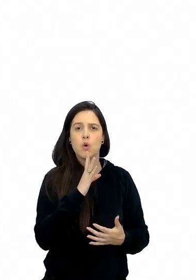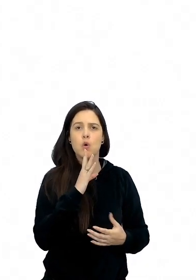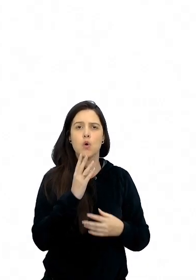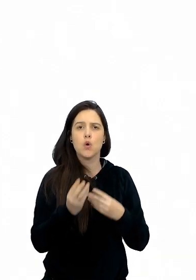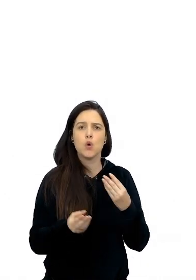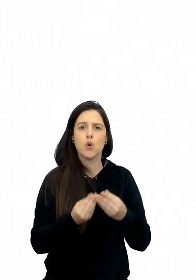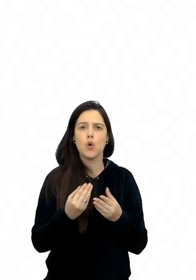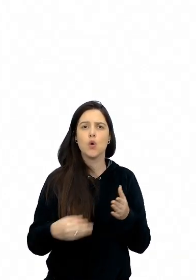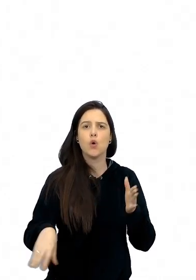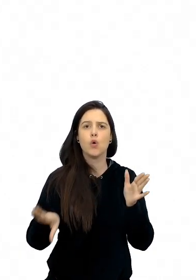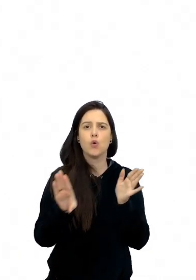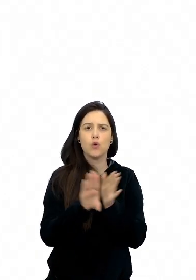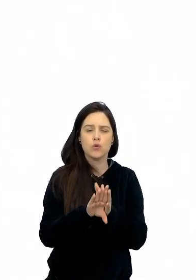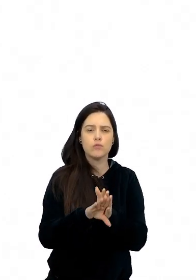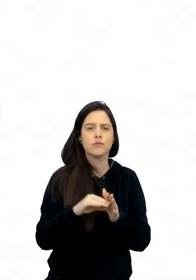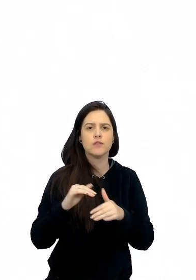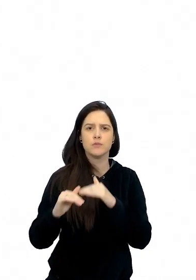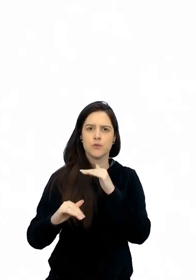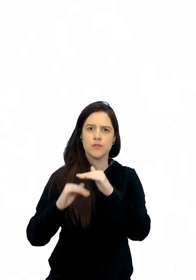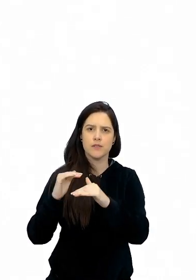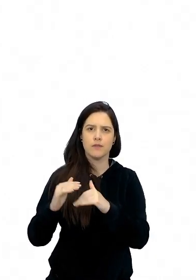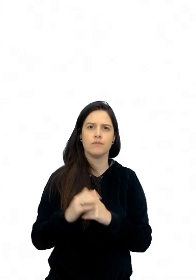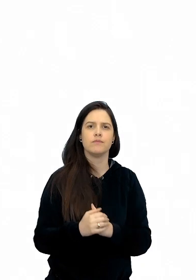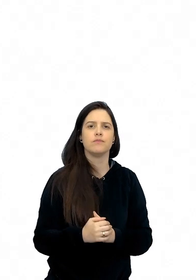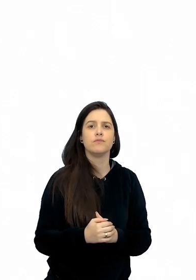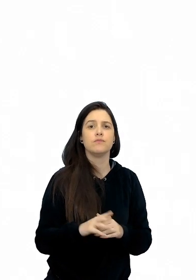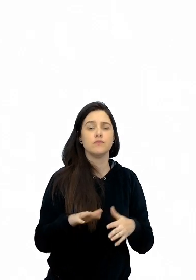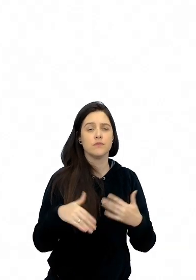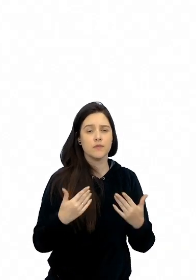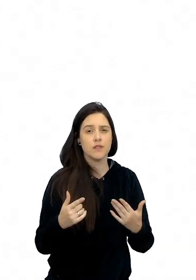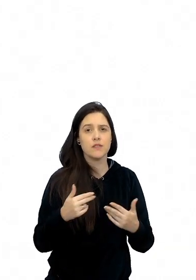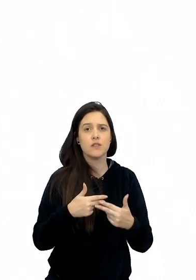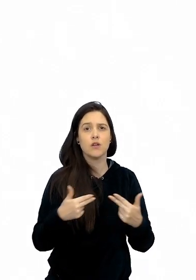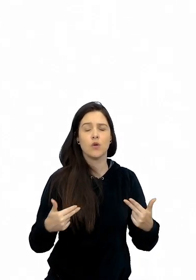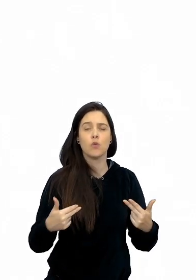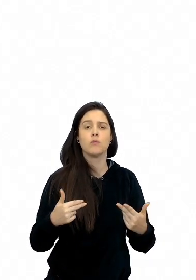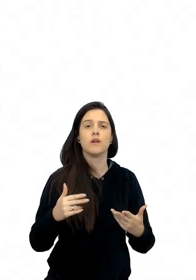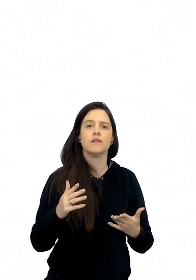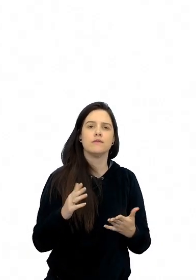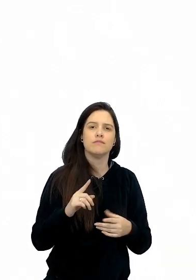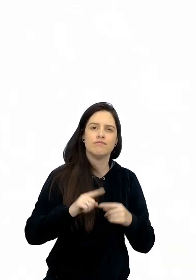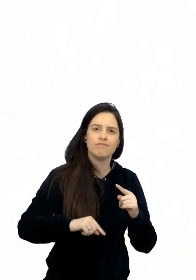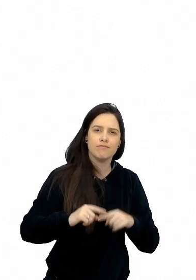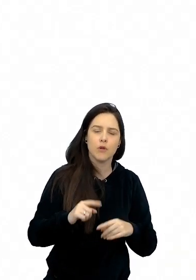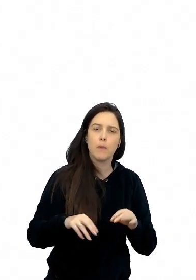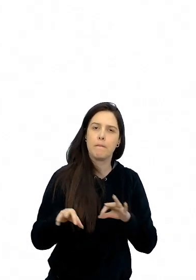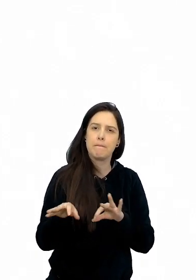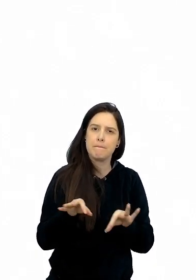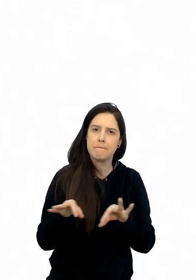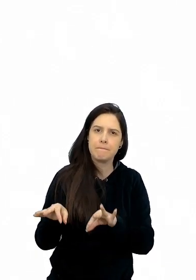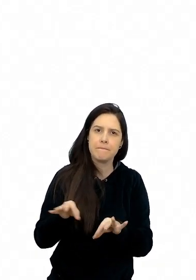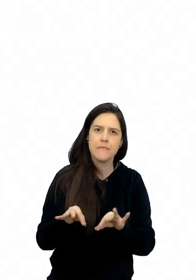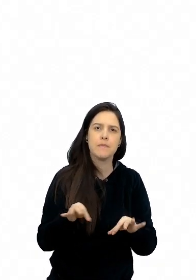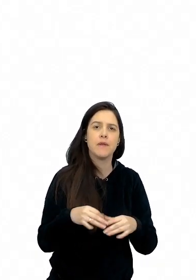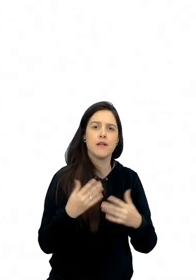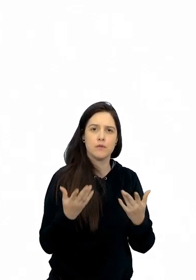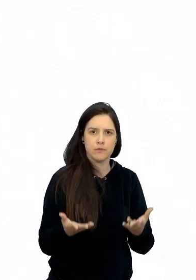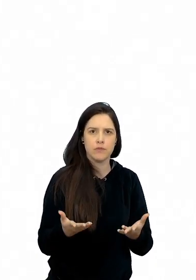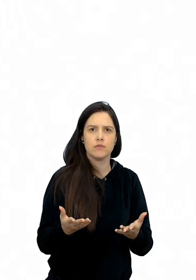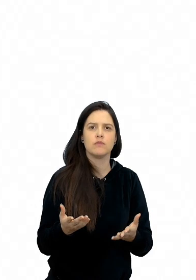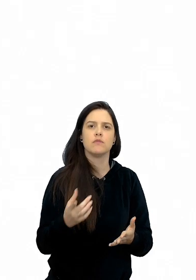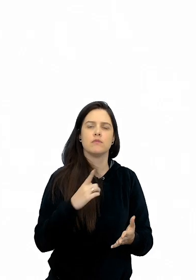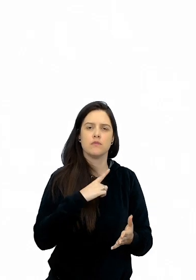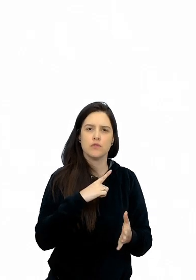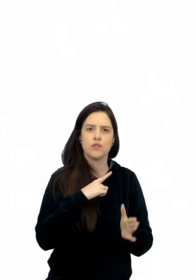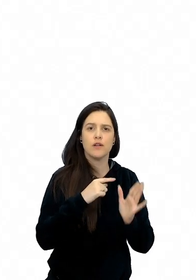que eu vou mediar esse processo, né, usando o material, né, me preparando para isso, né, fazendo